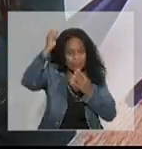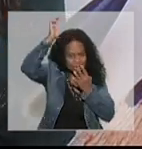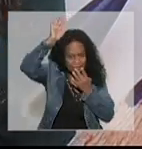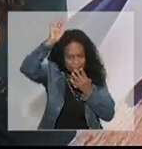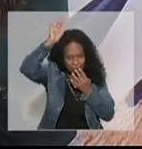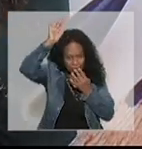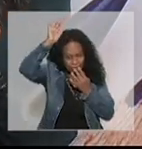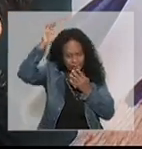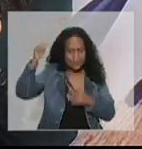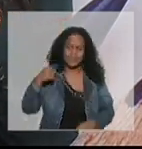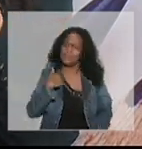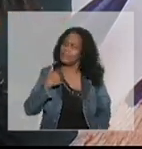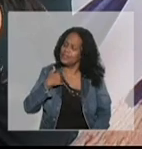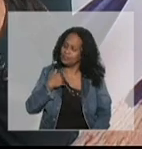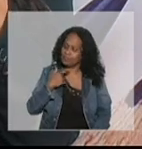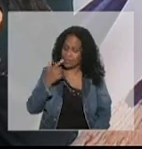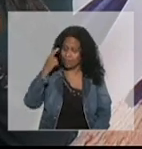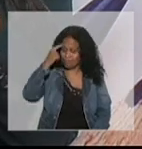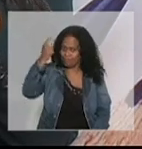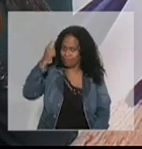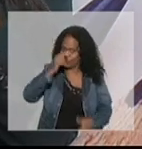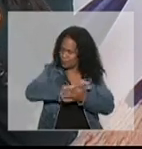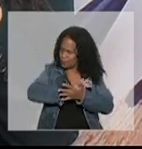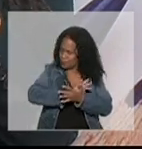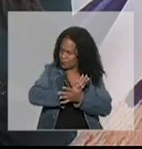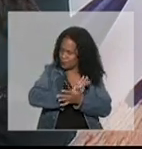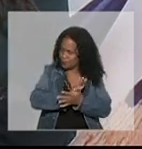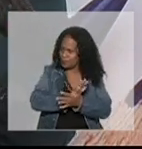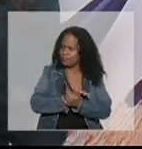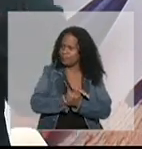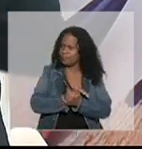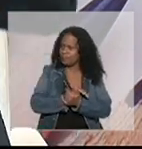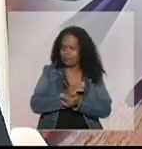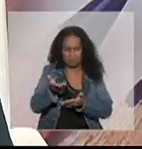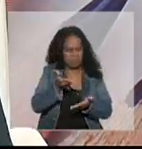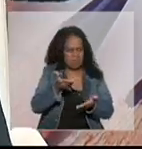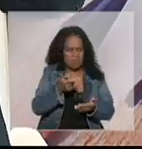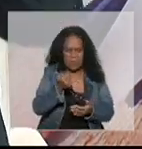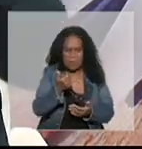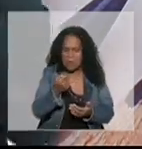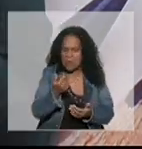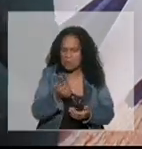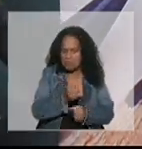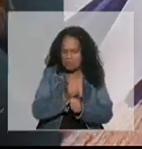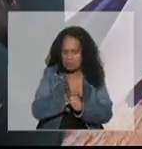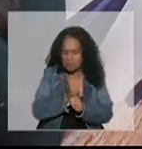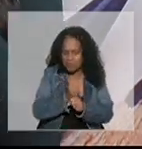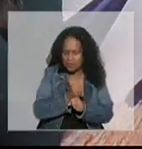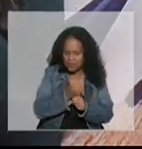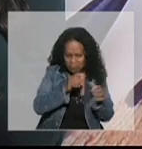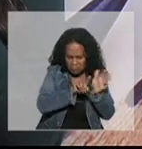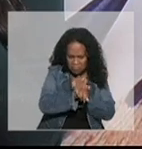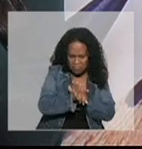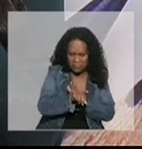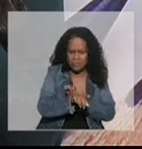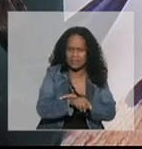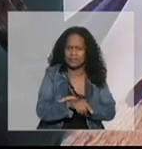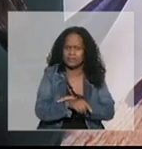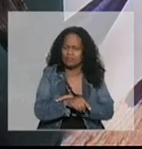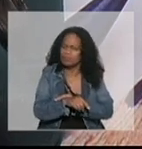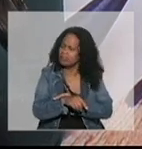era indígena. E eu me toquei que era preconceito. Olha isso, ando agora já há pouco tempo, há poucos anos. Alguém me perguntou e